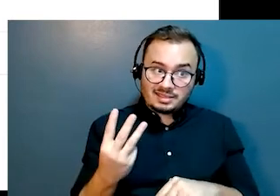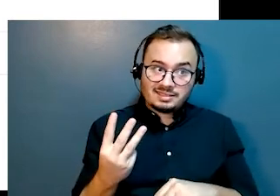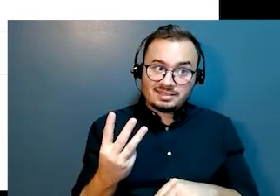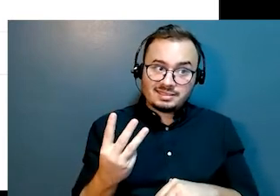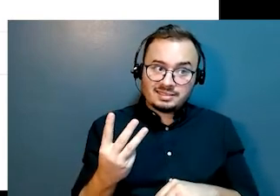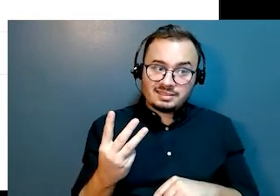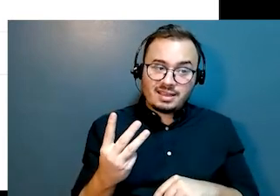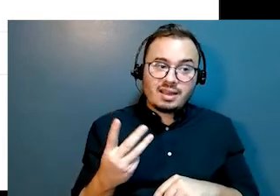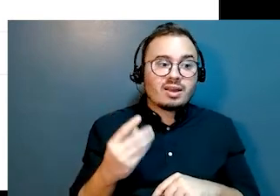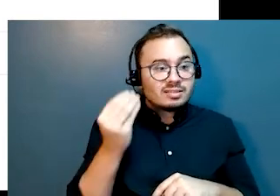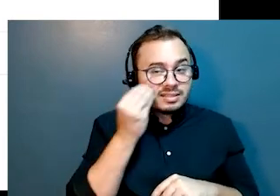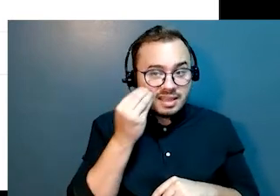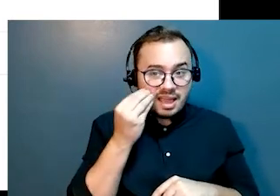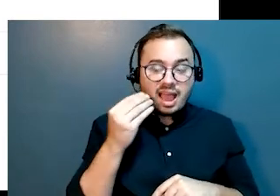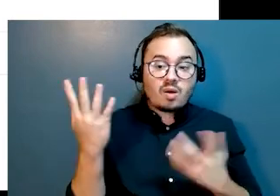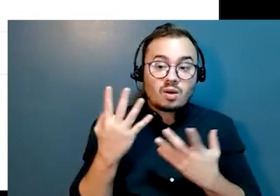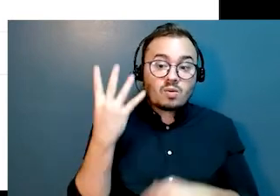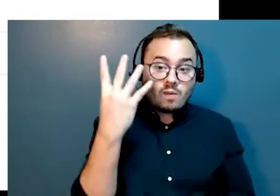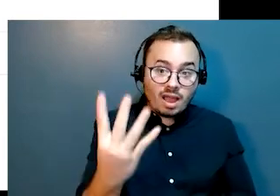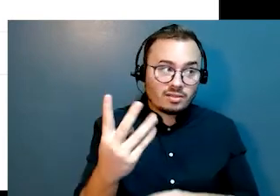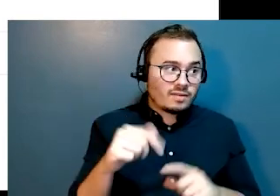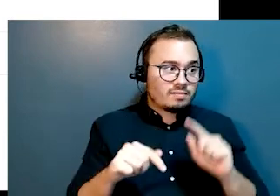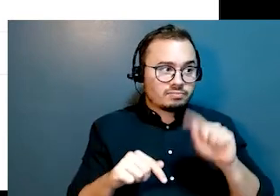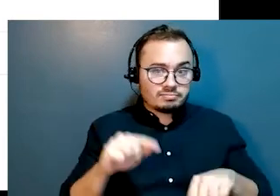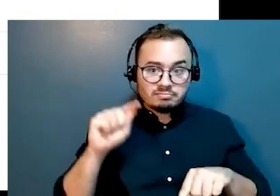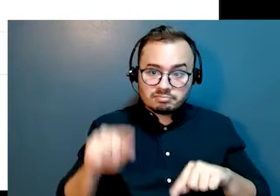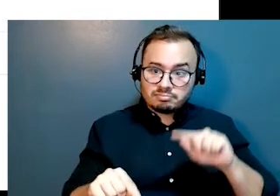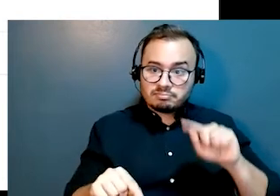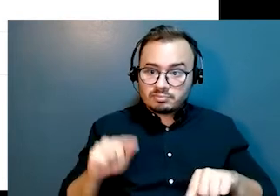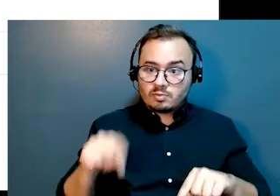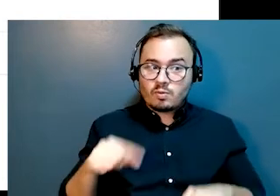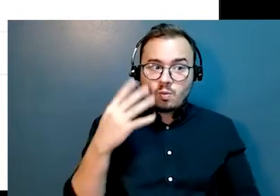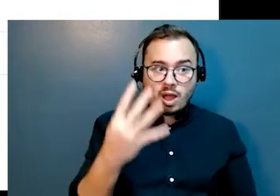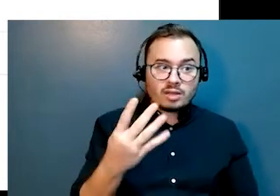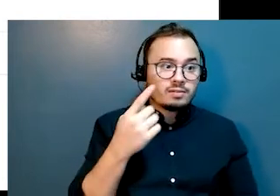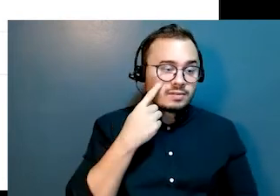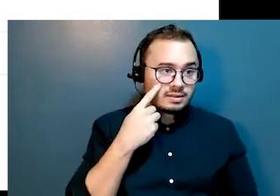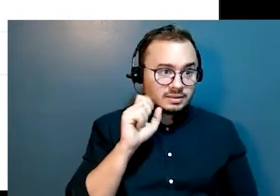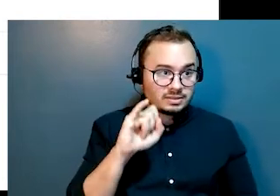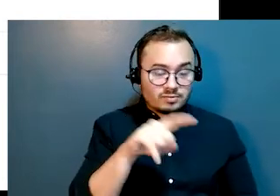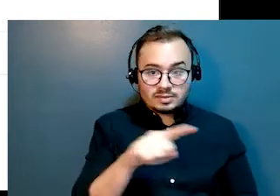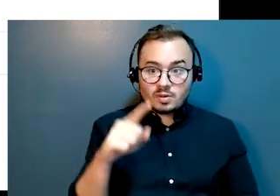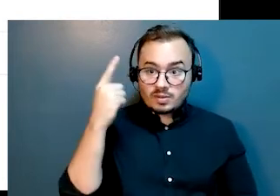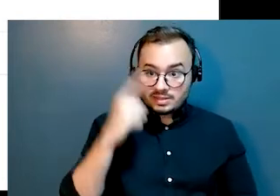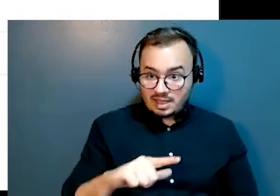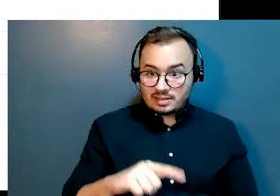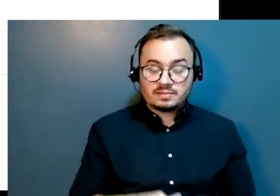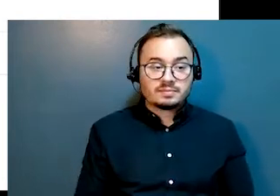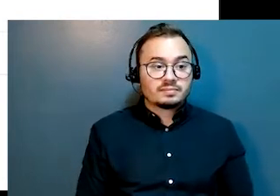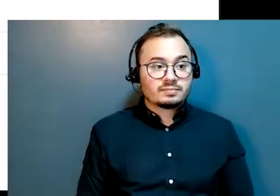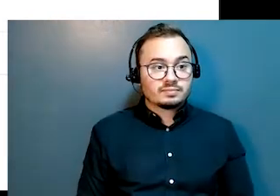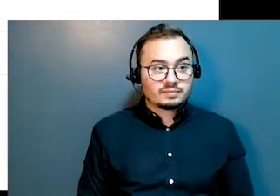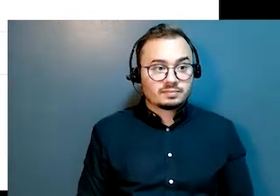aqui a chance aí de brincar com esse programa. Então, digamos que a gente começou com um Dó na quarta,